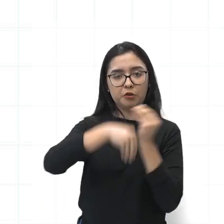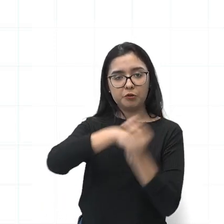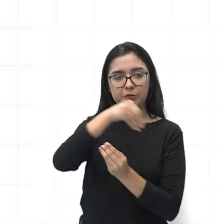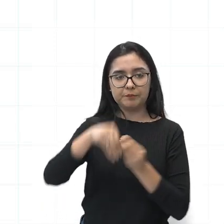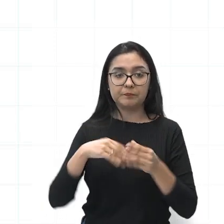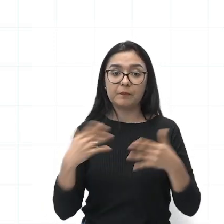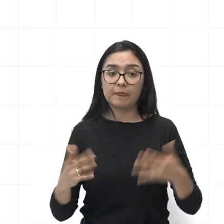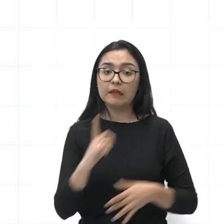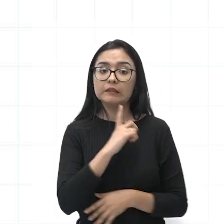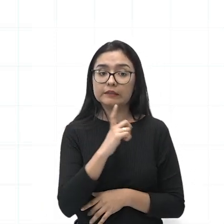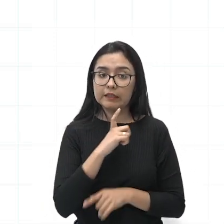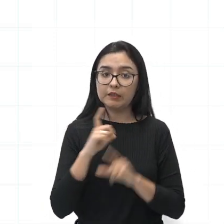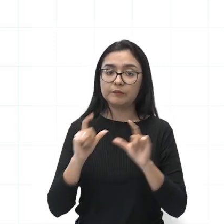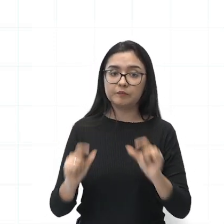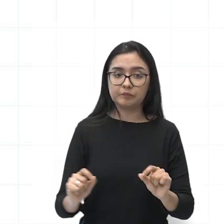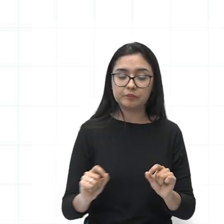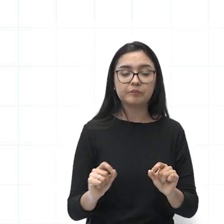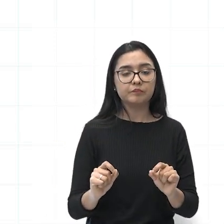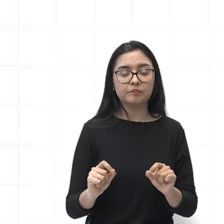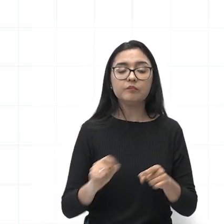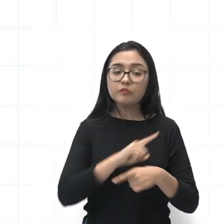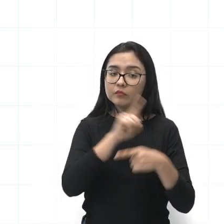Basicamente, nós temos as misturas